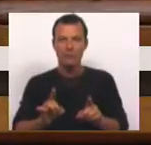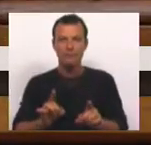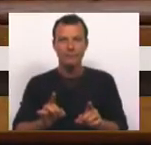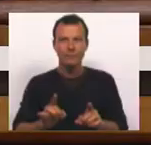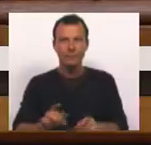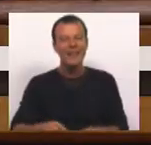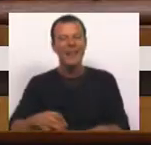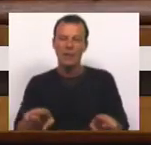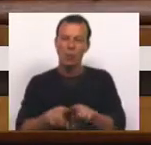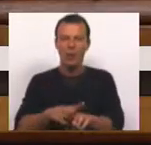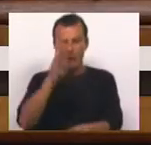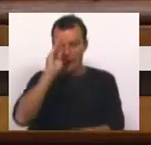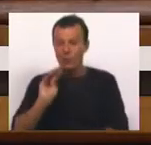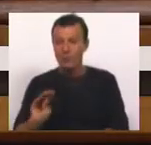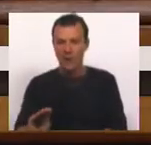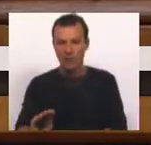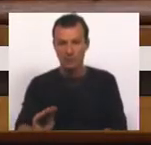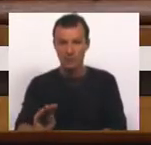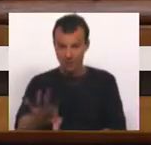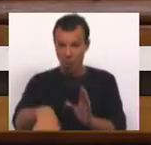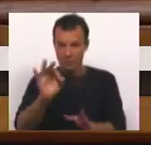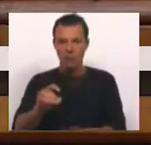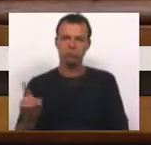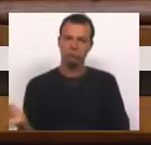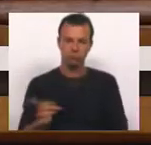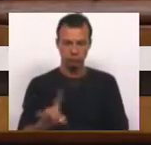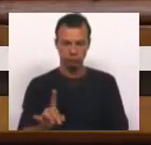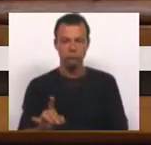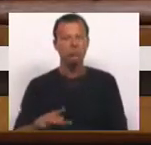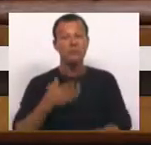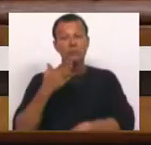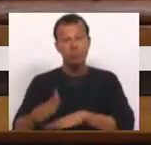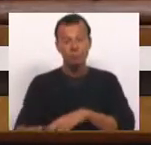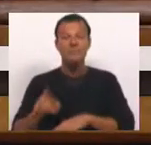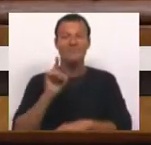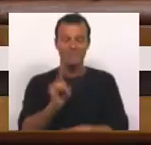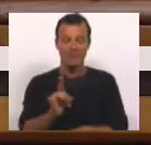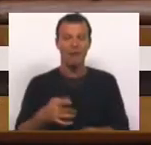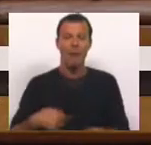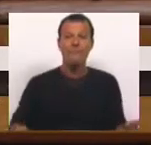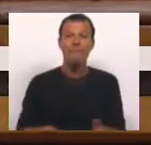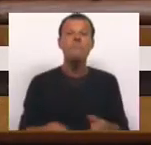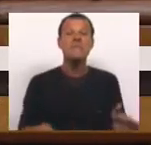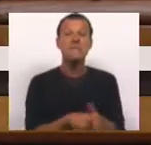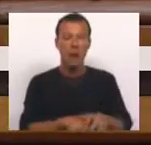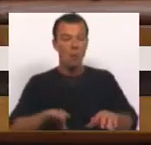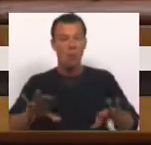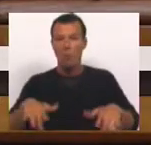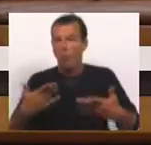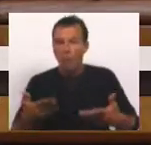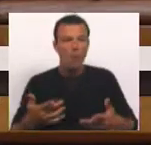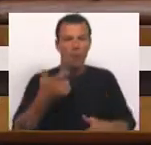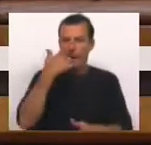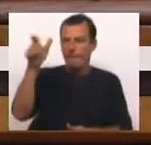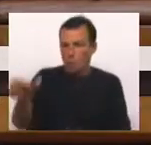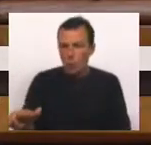ou aconselhado a fazer essa opção. De resto, a garantia de não influência ou opressão de qualquer ordem sobre a